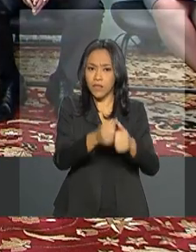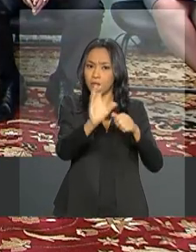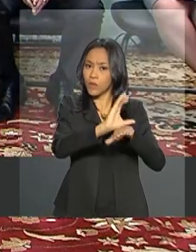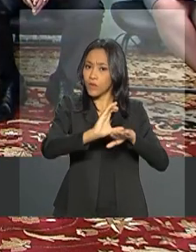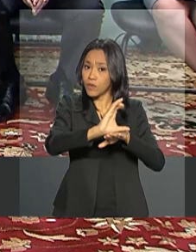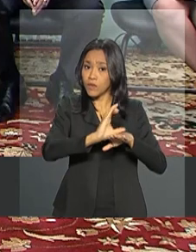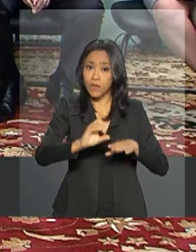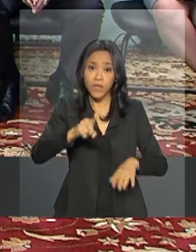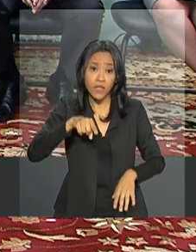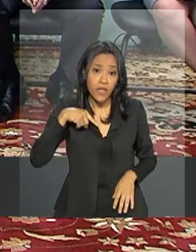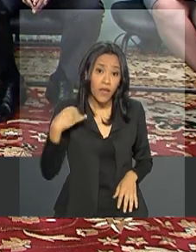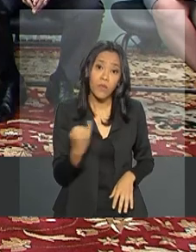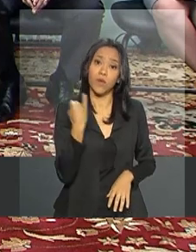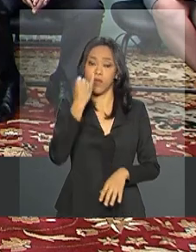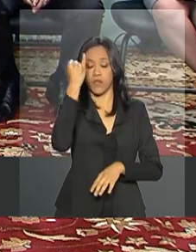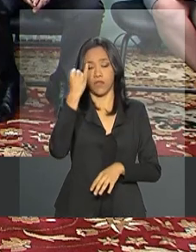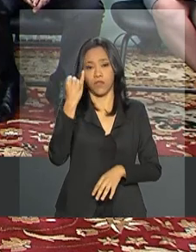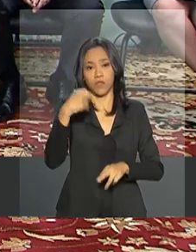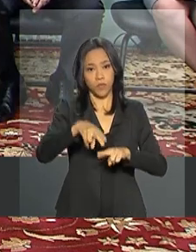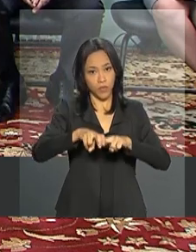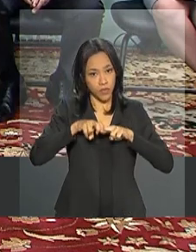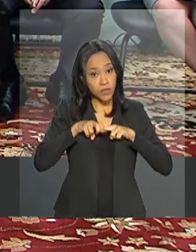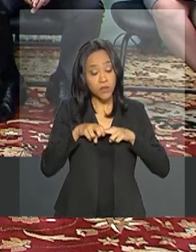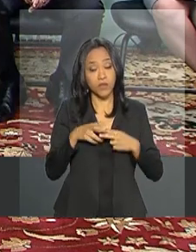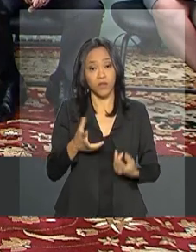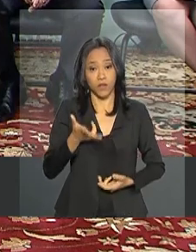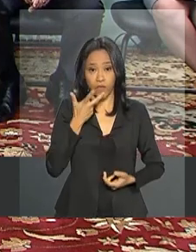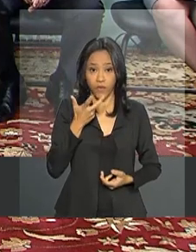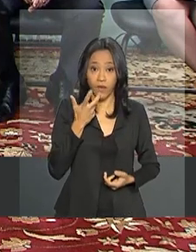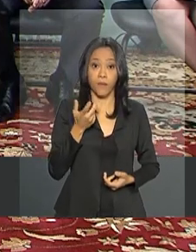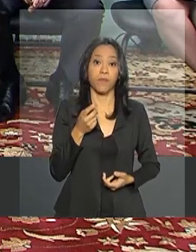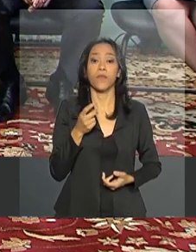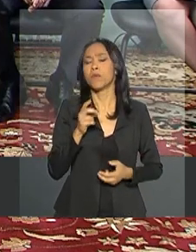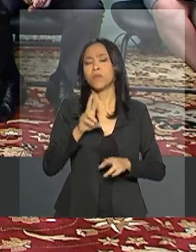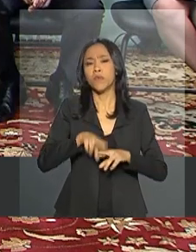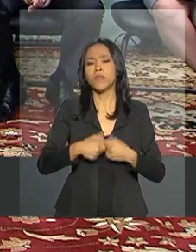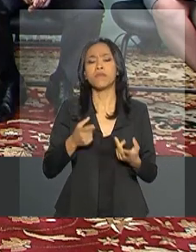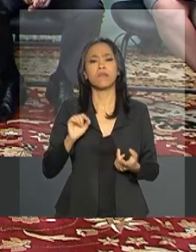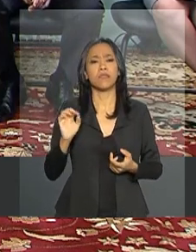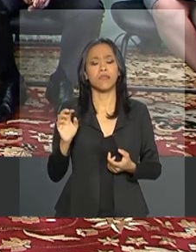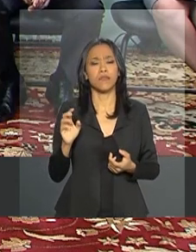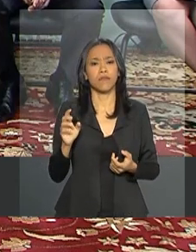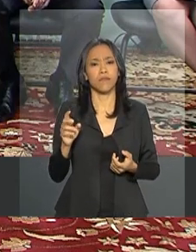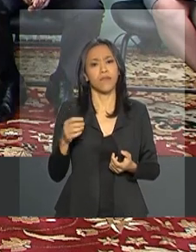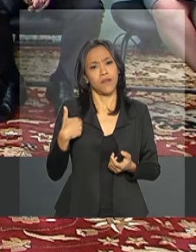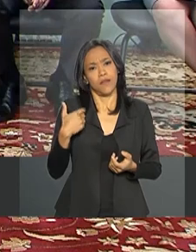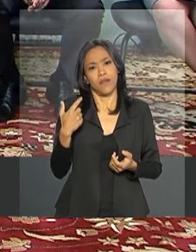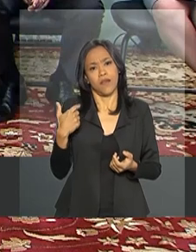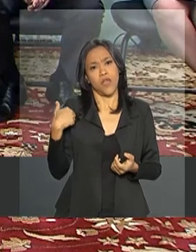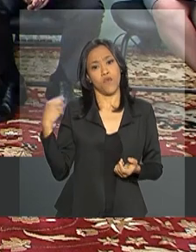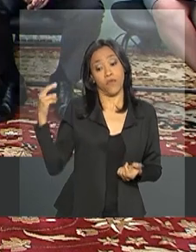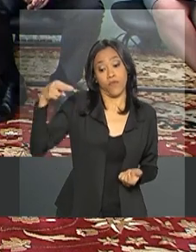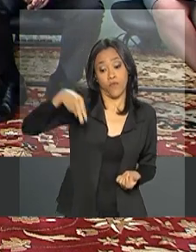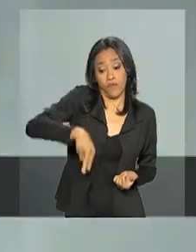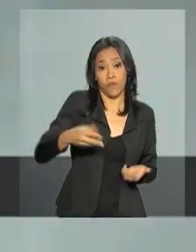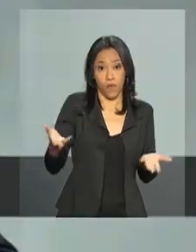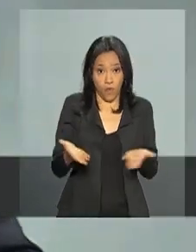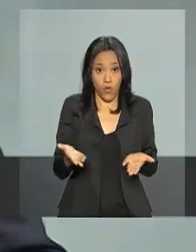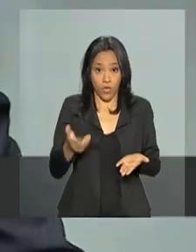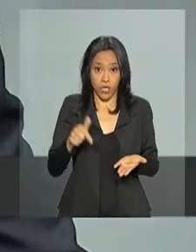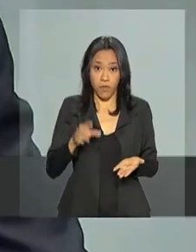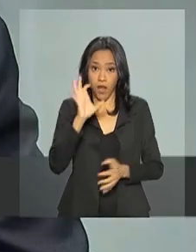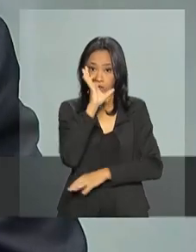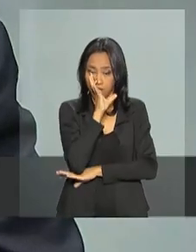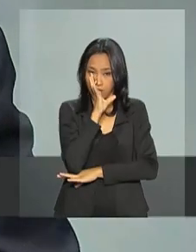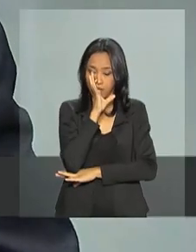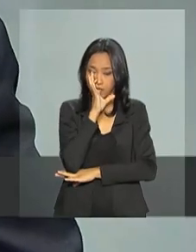é importantíssimo. Daí, digamos assim, a razão, entre tantas, né, para que eu viesse aqui hoje, não é, para